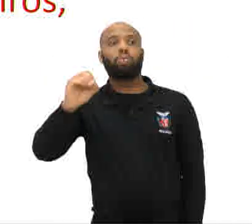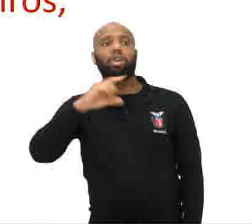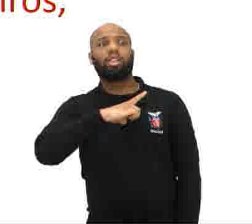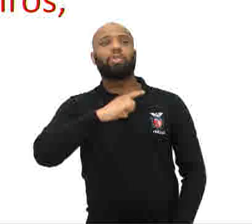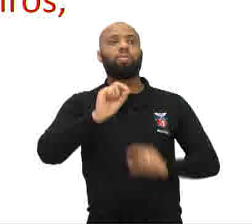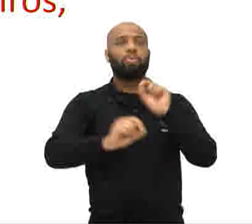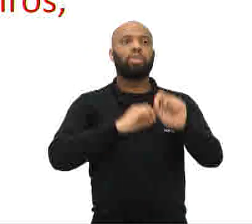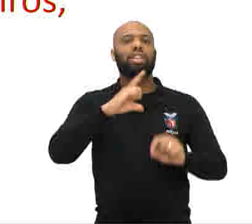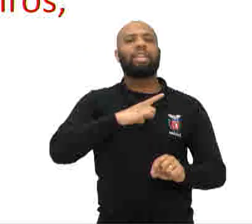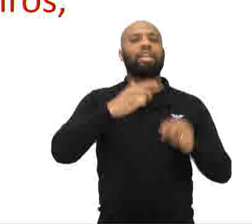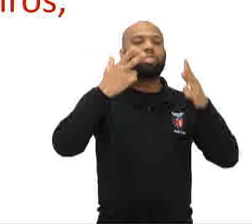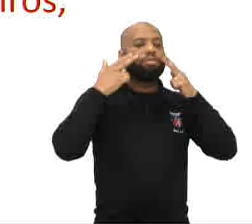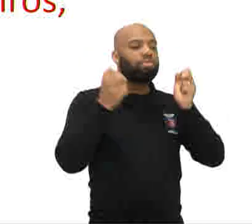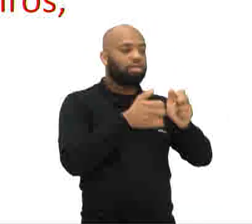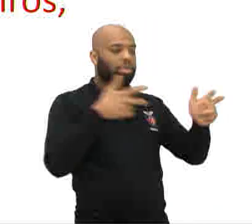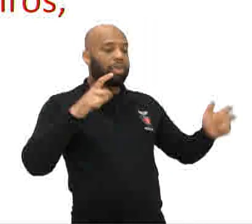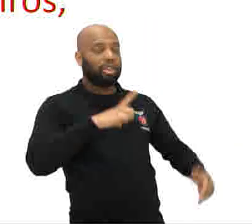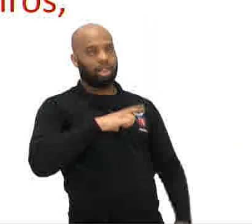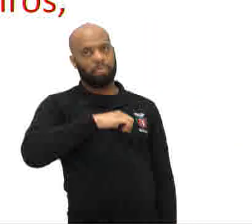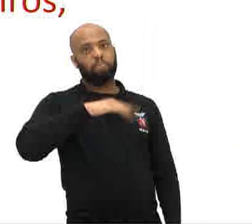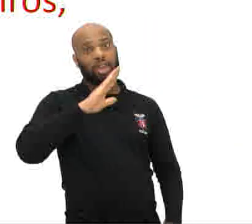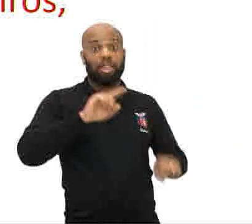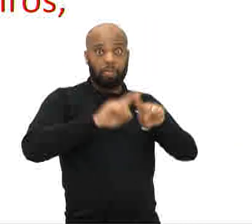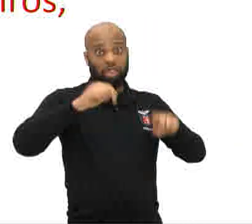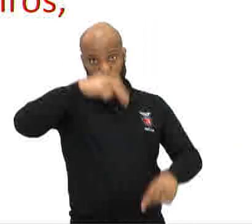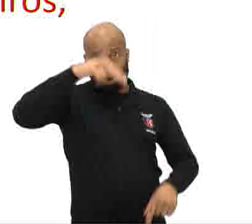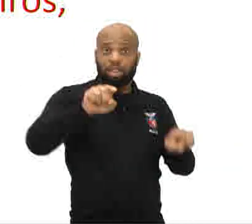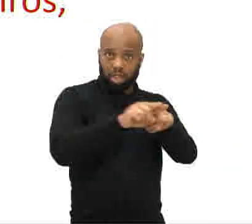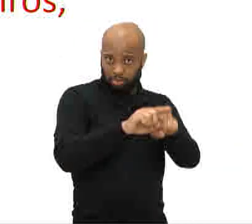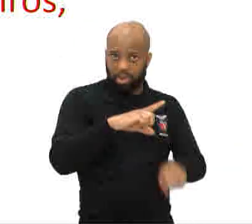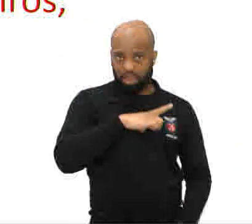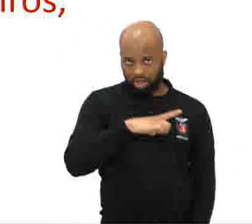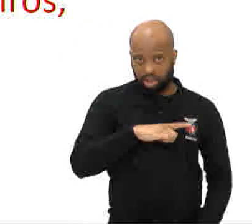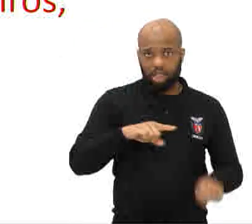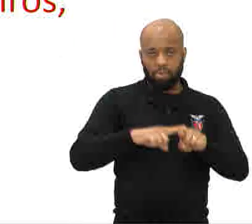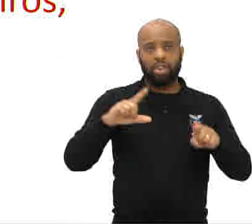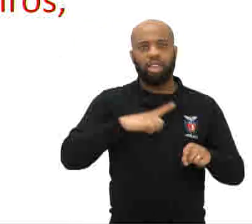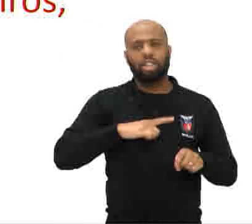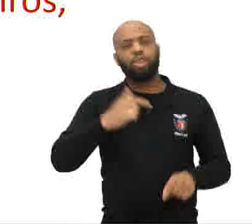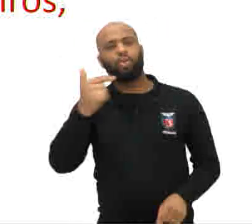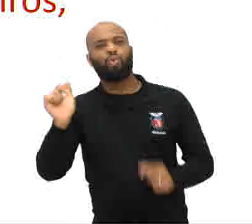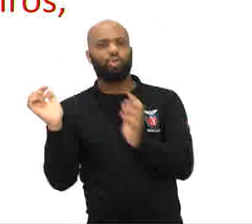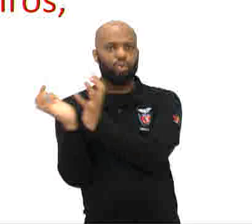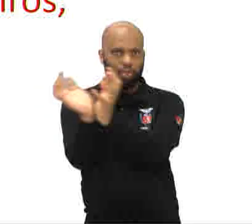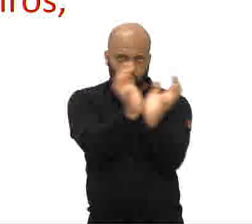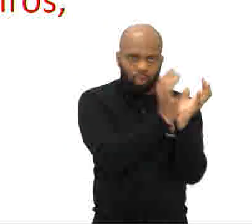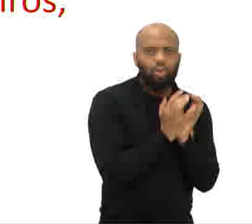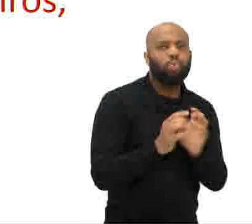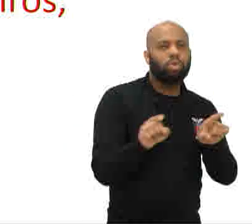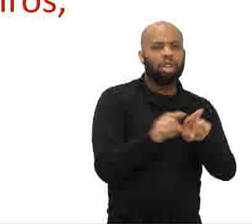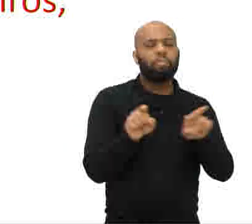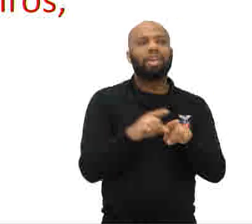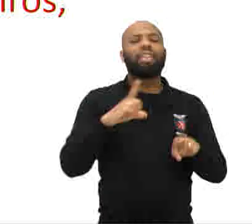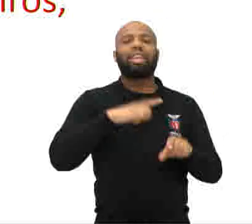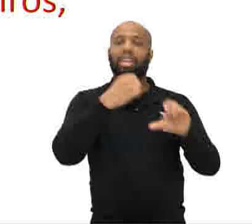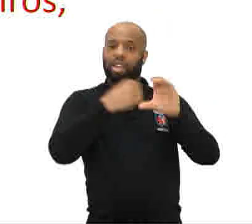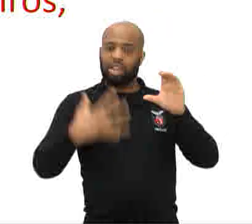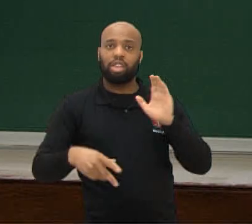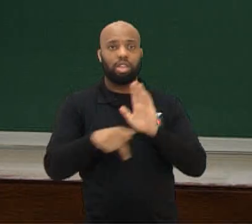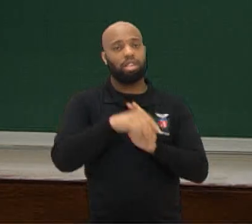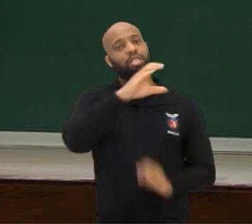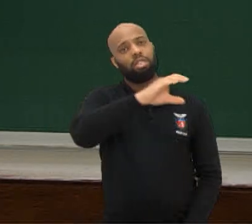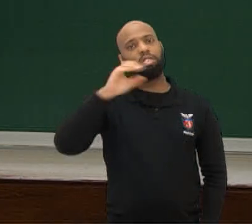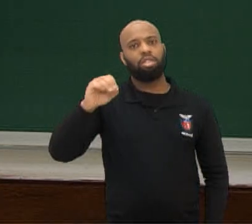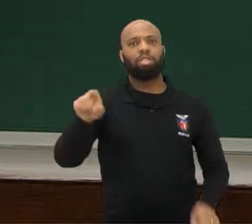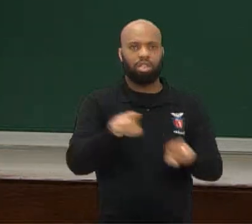centro-oeste nós vamos ter a presença de indígenas, assim como no norte, mas vamos ter os pantaneiros, os retireiros, que daí são característicos